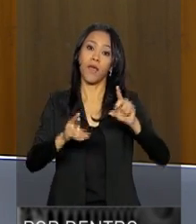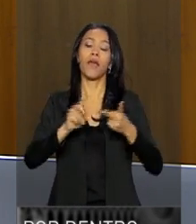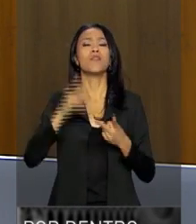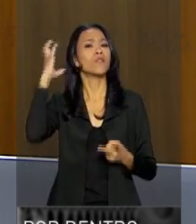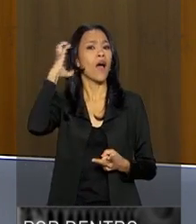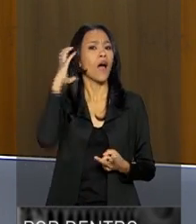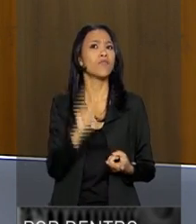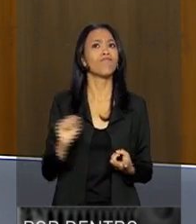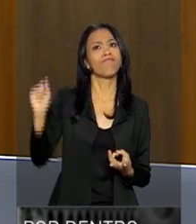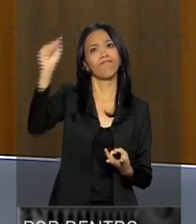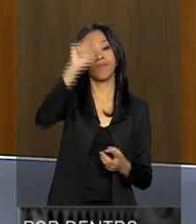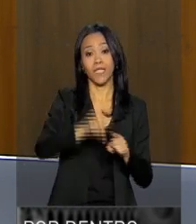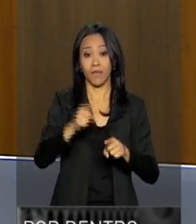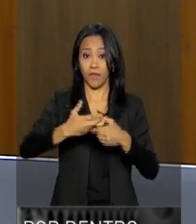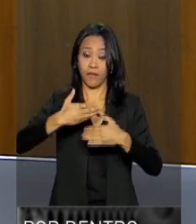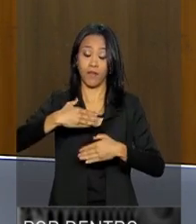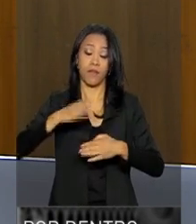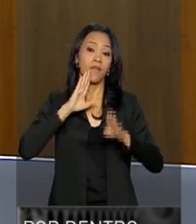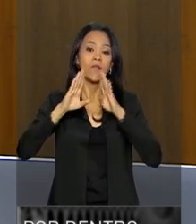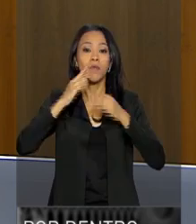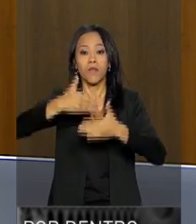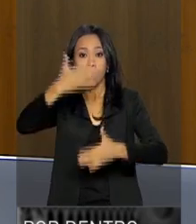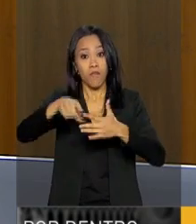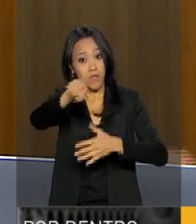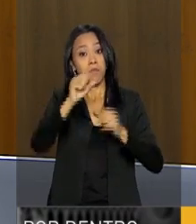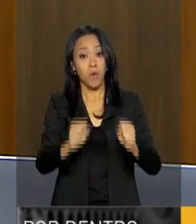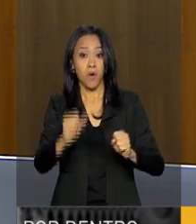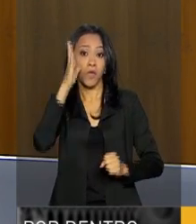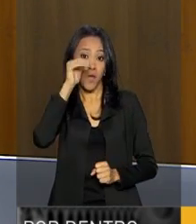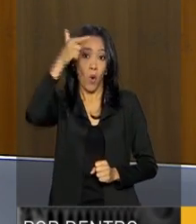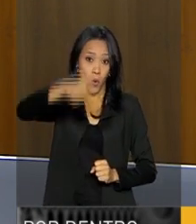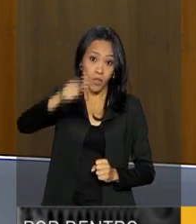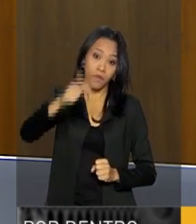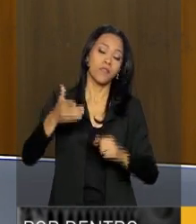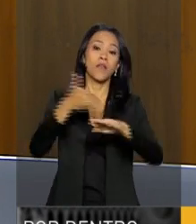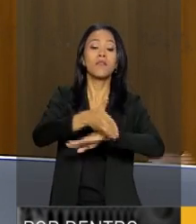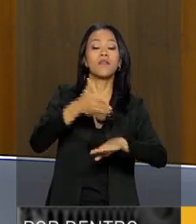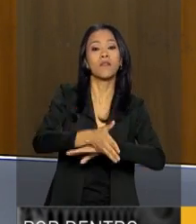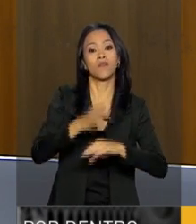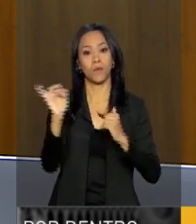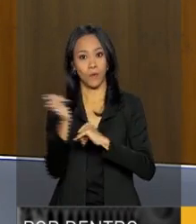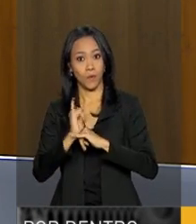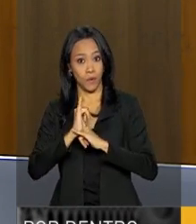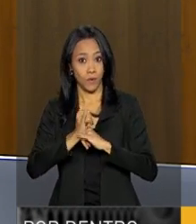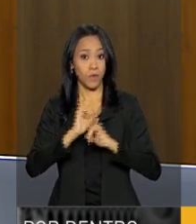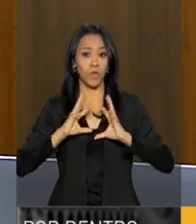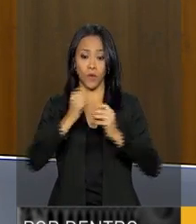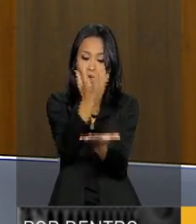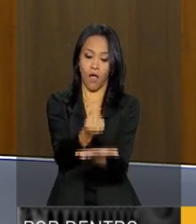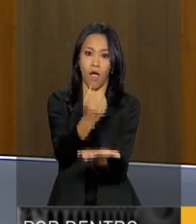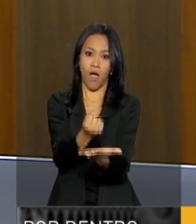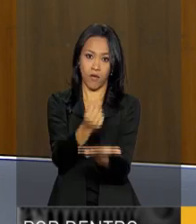rádio e pelas redes sociais lembrando que você pode rever o programa no canal da tv nbr no youtube e o áudio completo está disponível